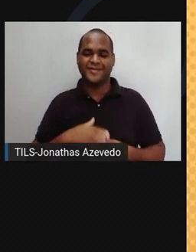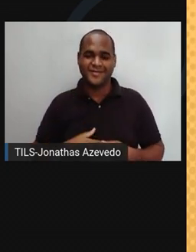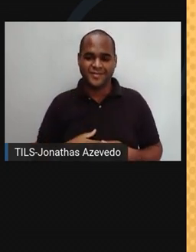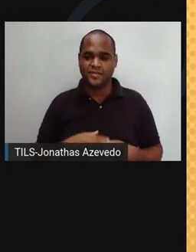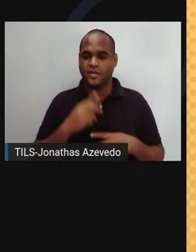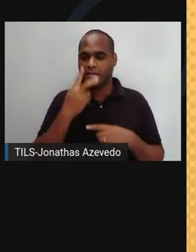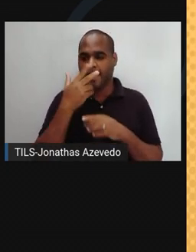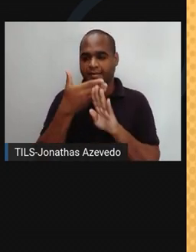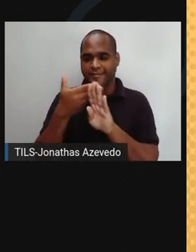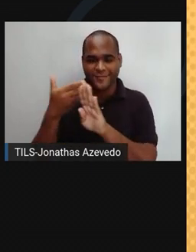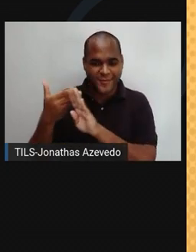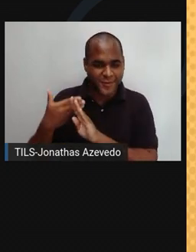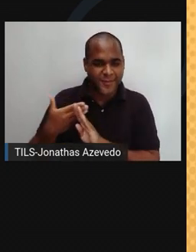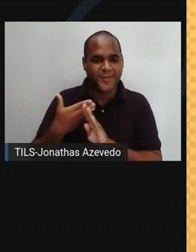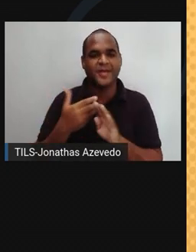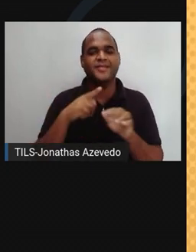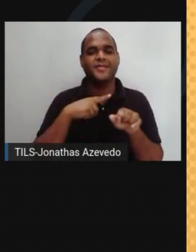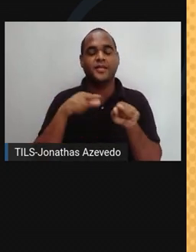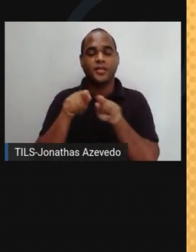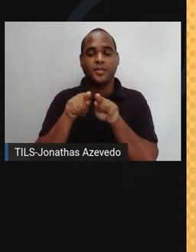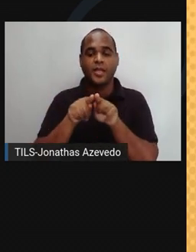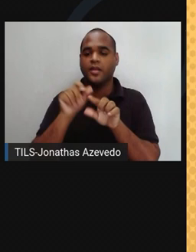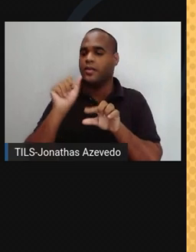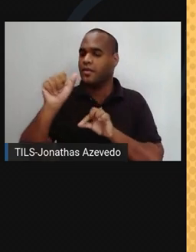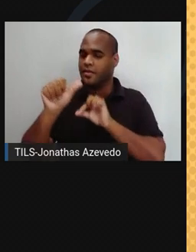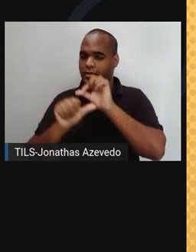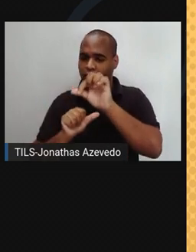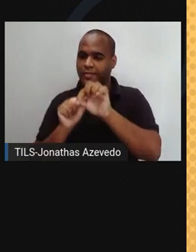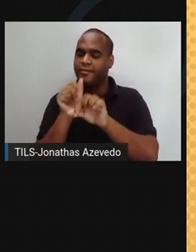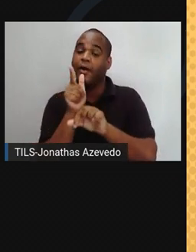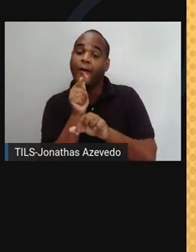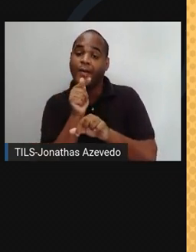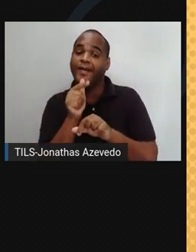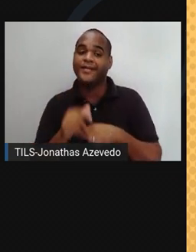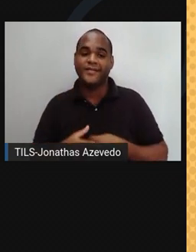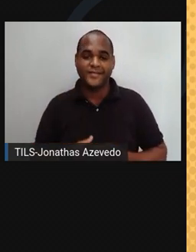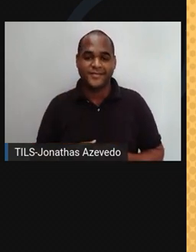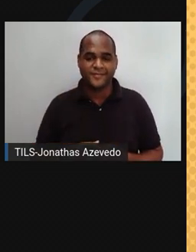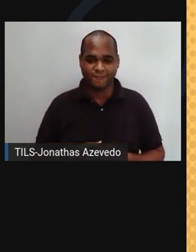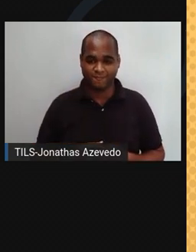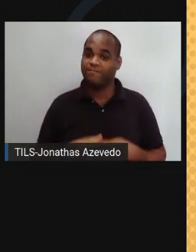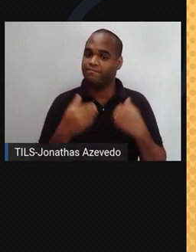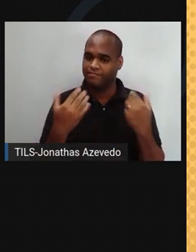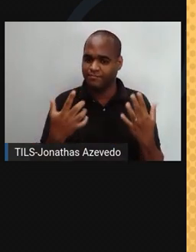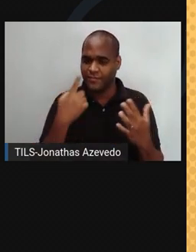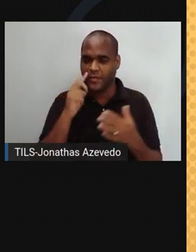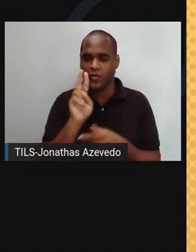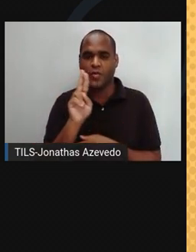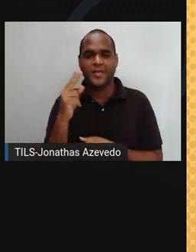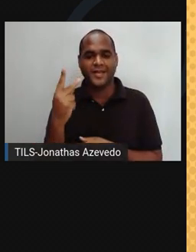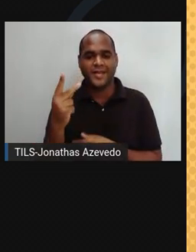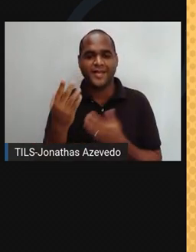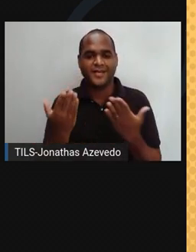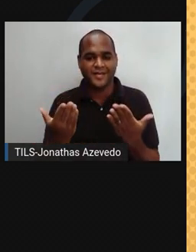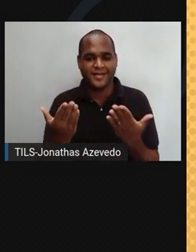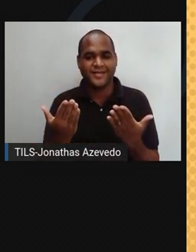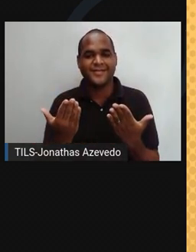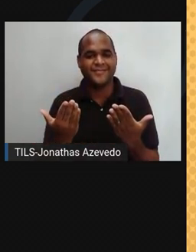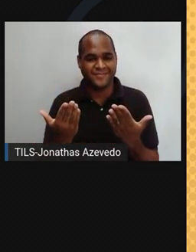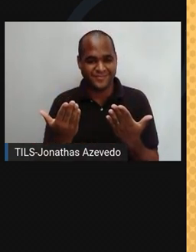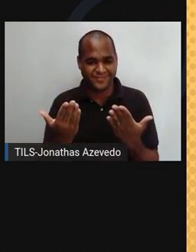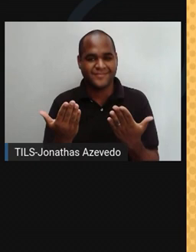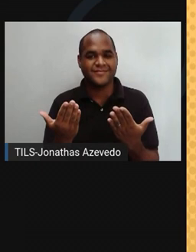mais próximas e a substância passa a ser um líquido o nome deste processo de